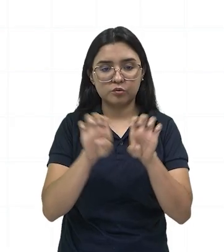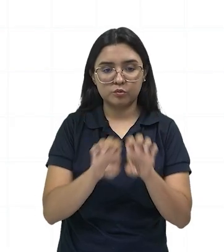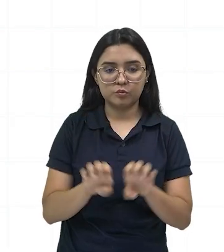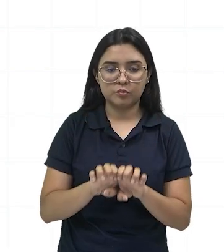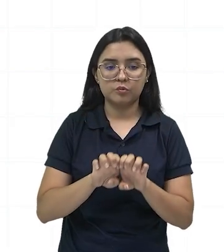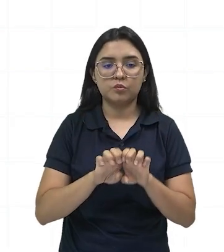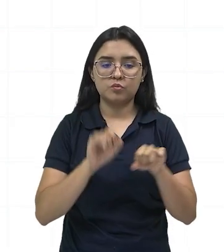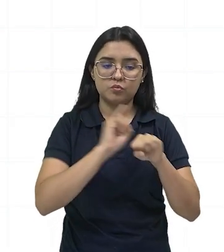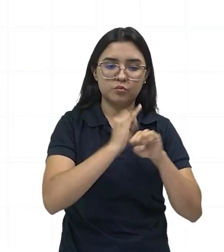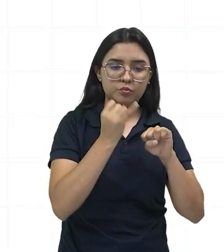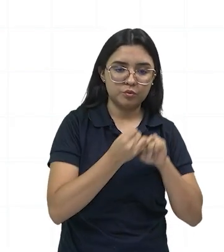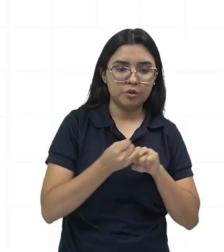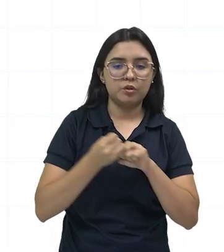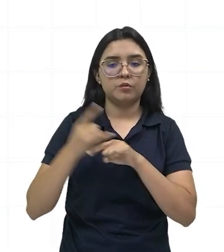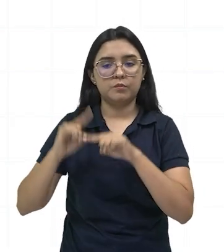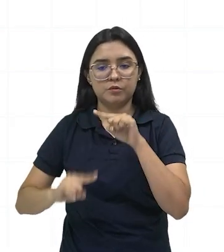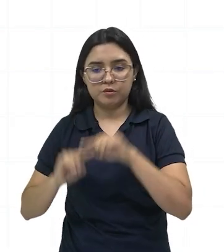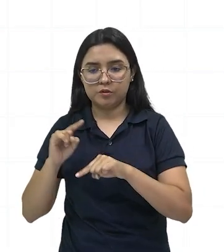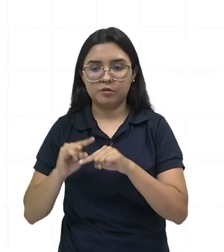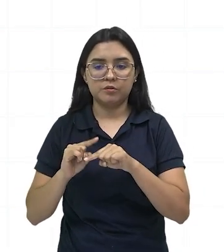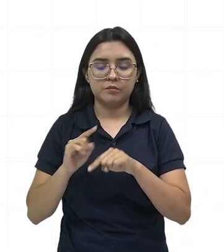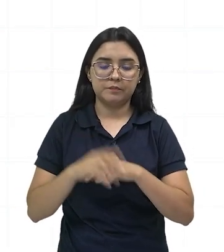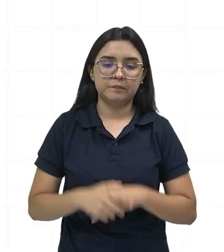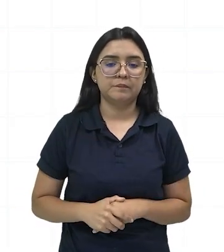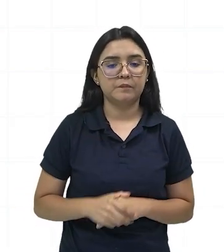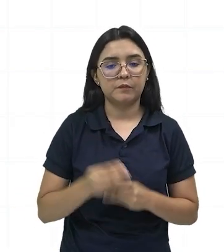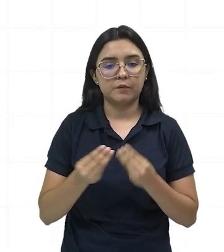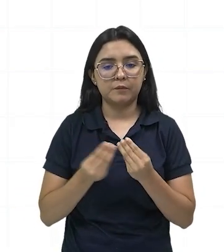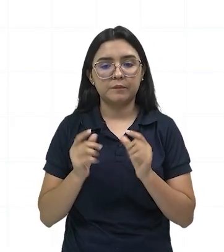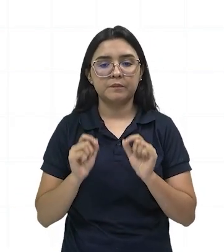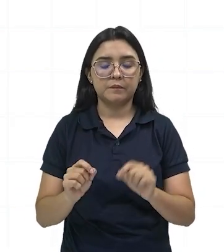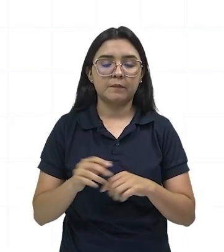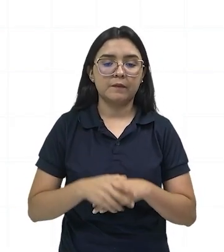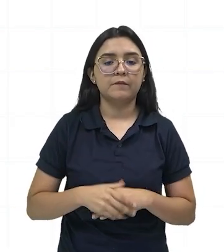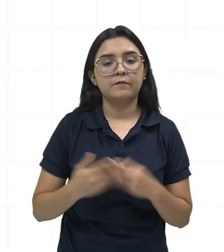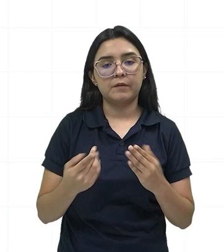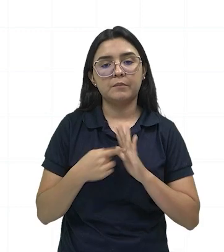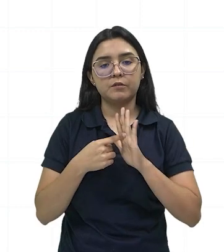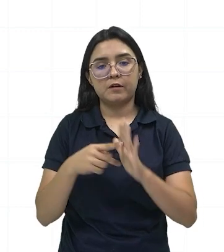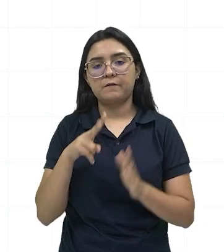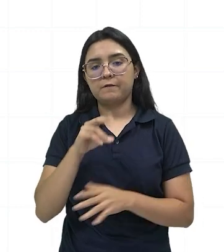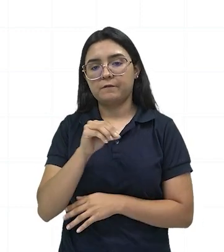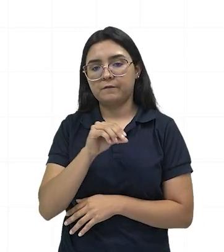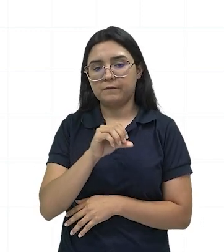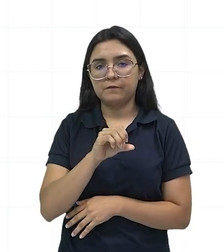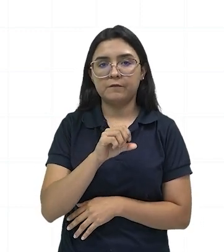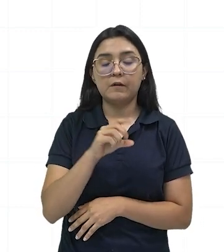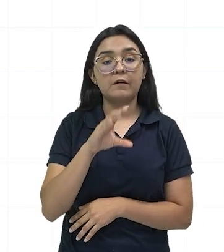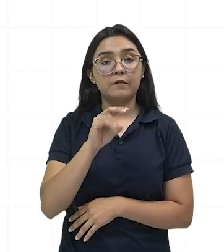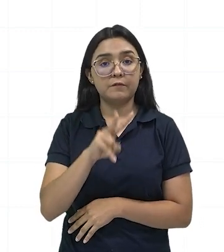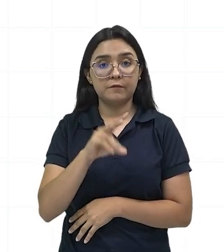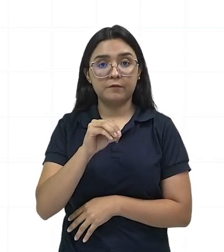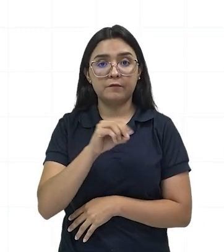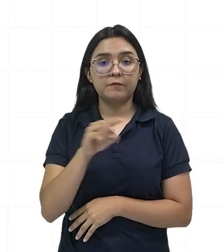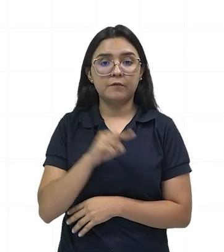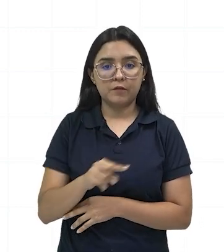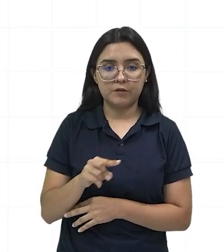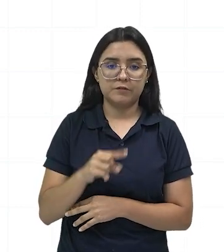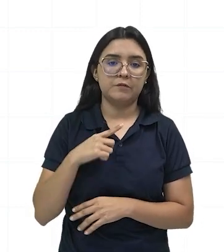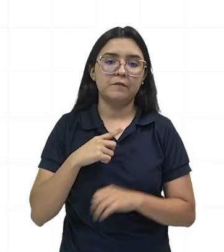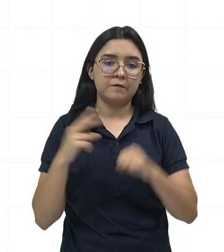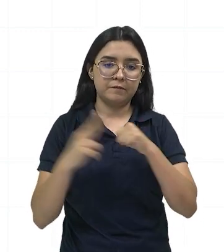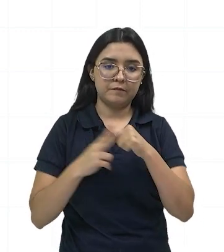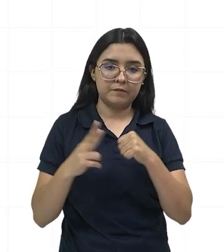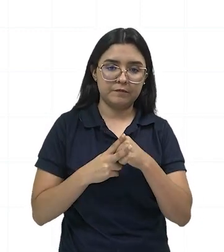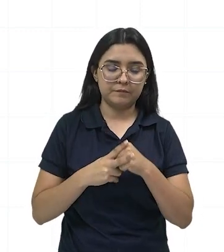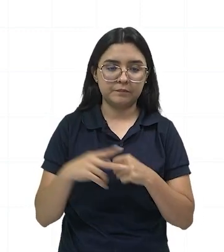sujeito e objeto. Como eles estão funcionando é o que vai definir a minha voz verbal. E existem 3 vozes verbais em português.